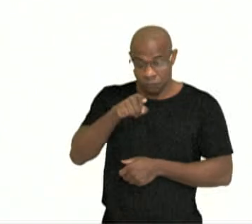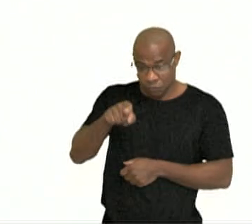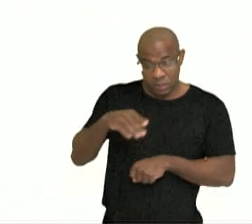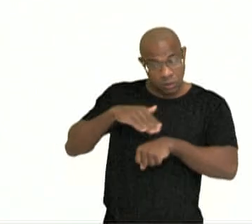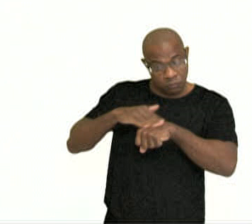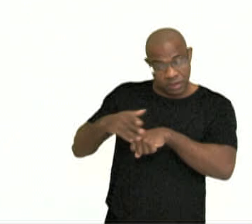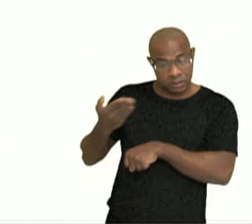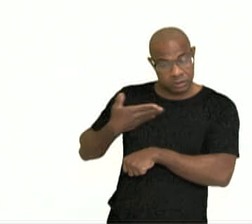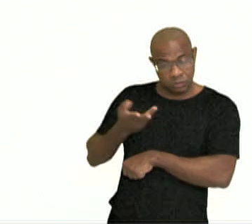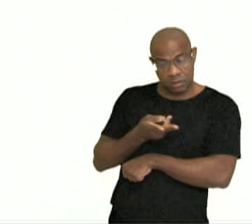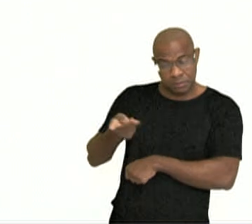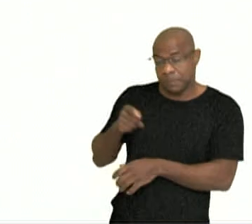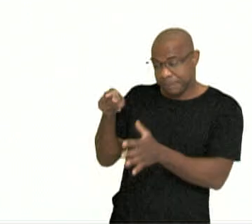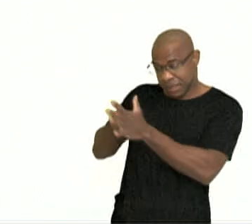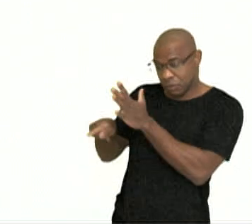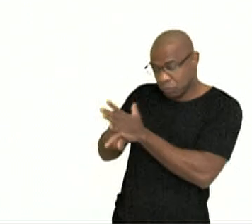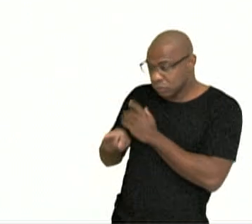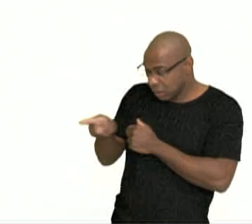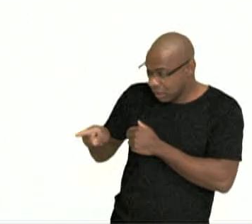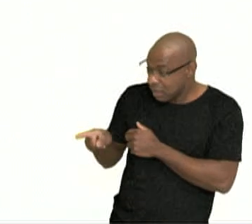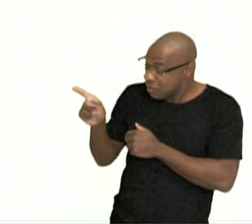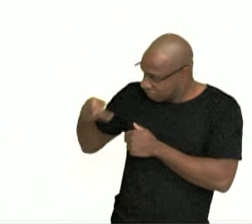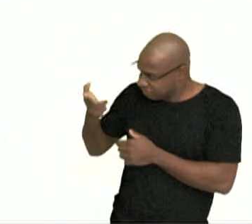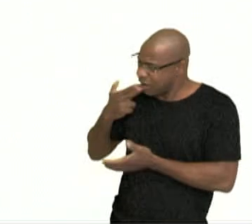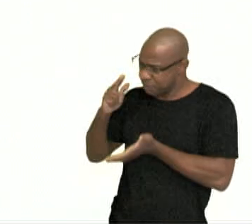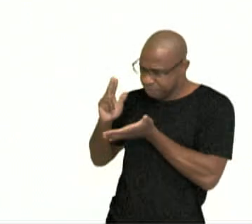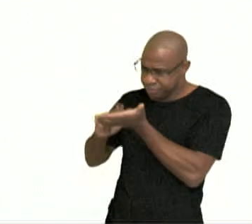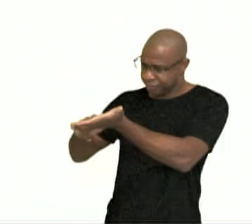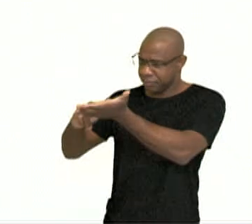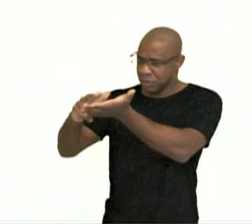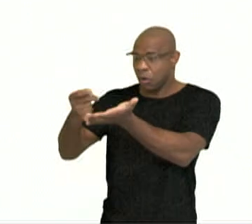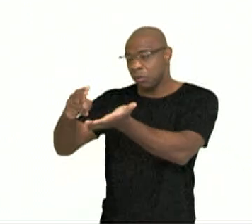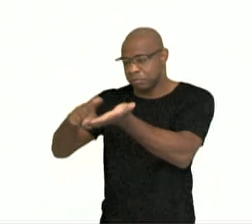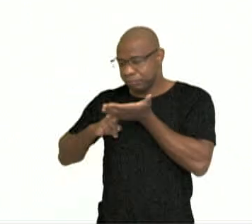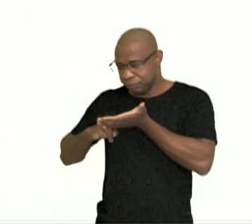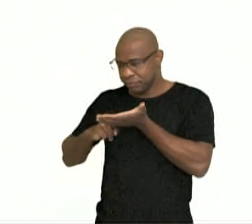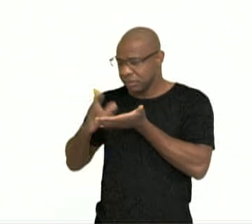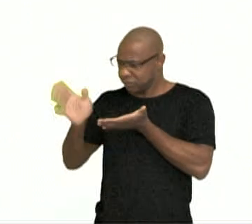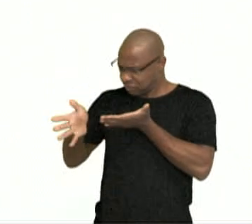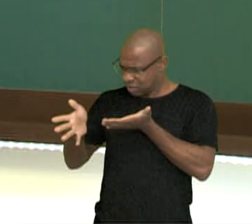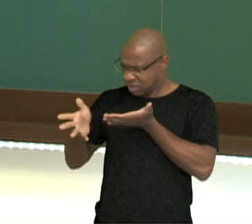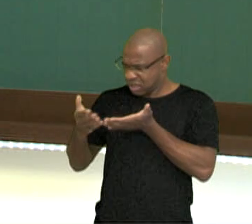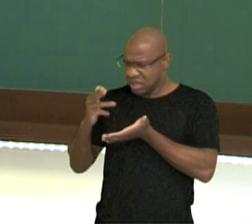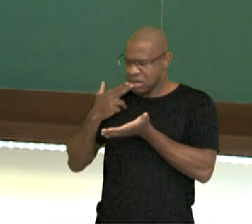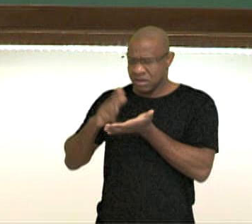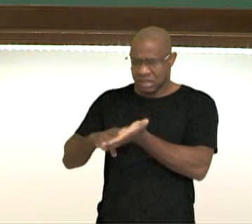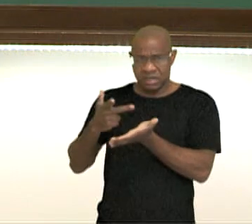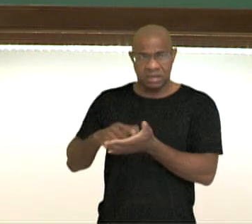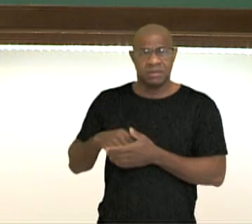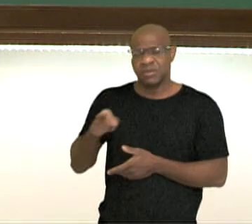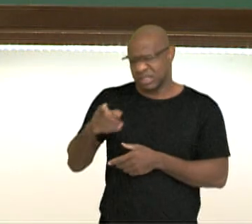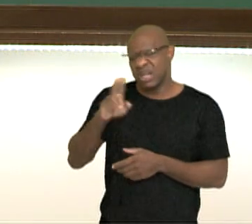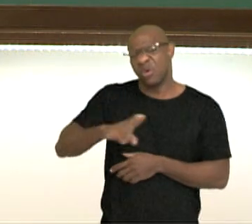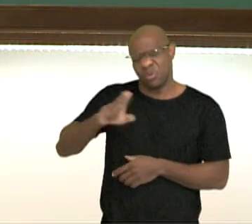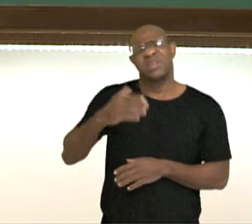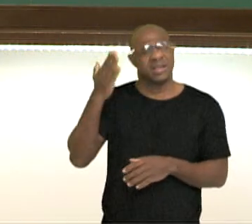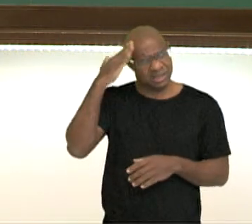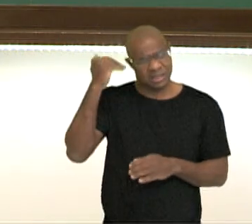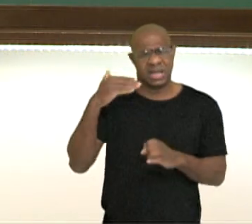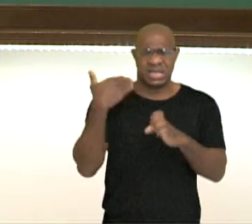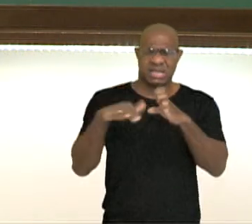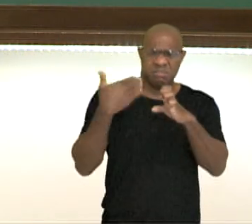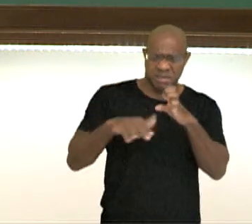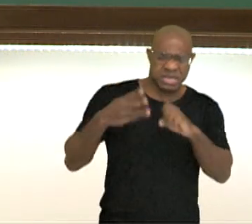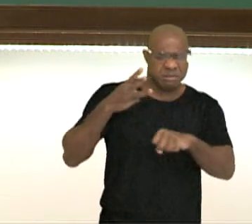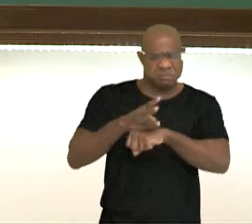um colega e pergunte se ele já enviou ou já recebeu uma carta, né? Eu sei que hoje vocês usam muito mais